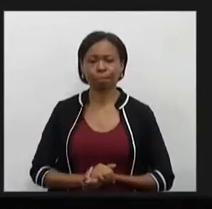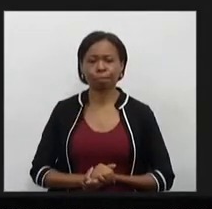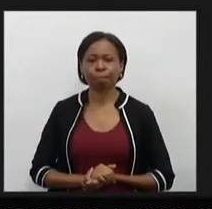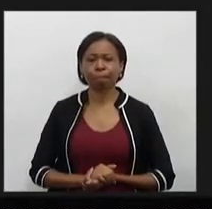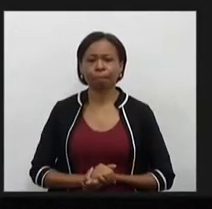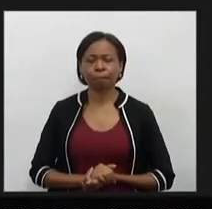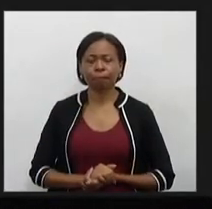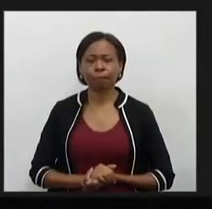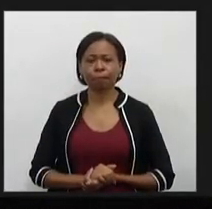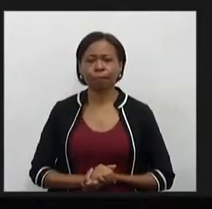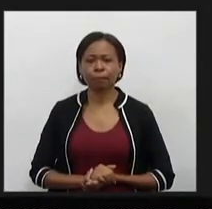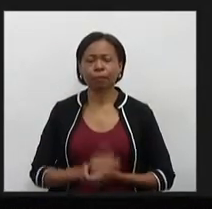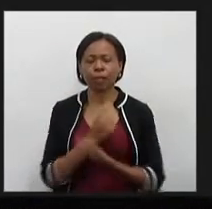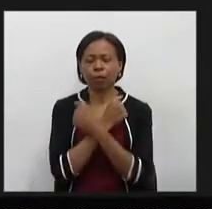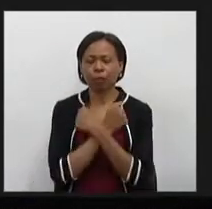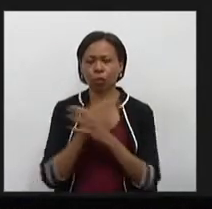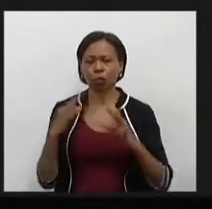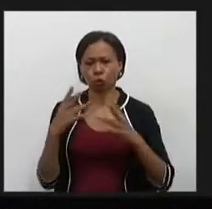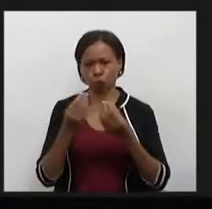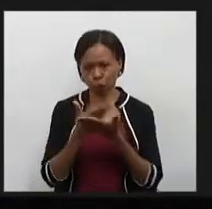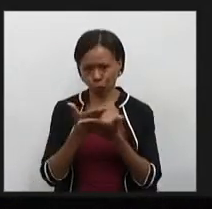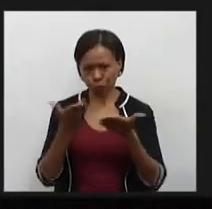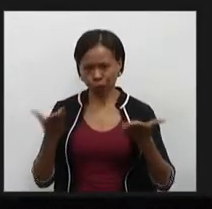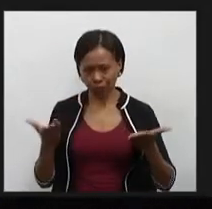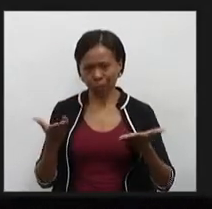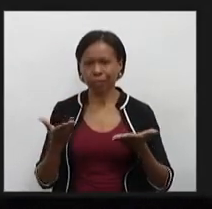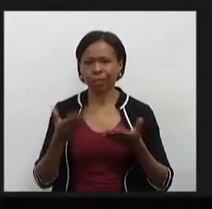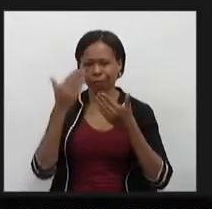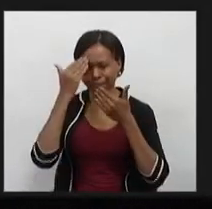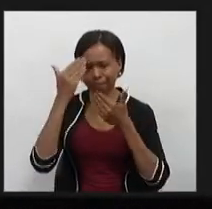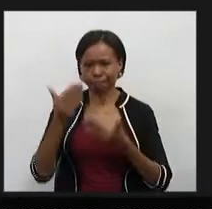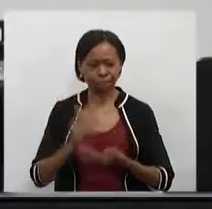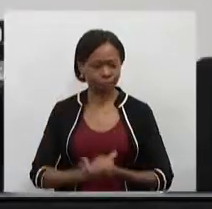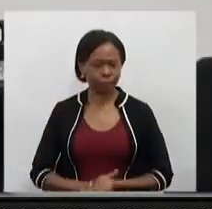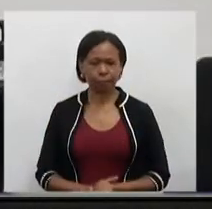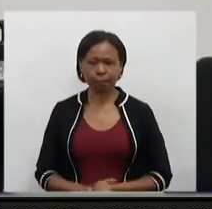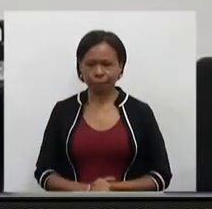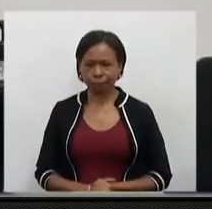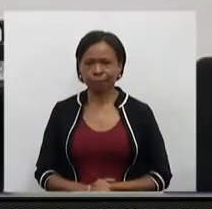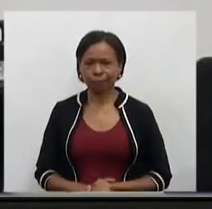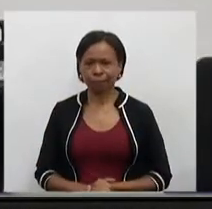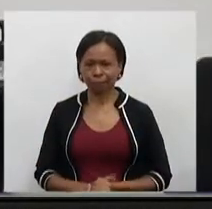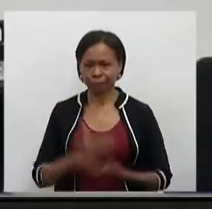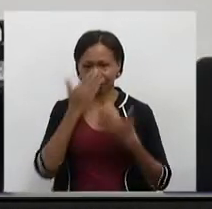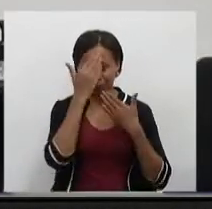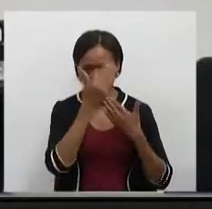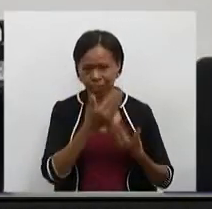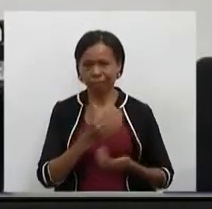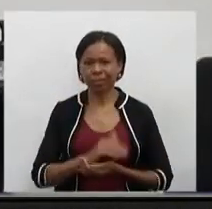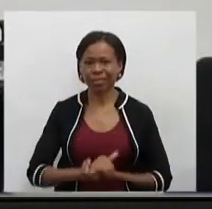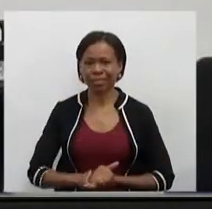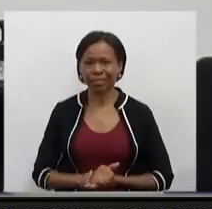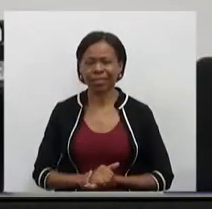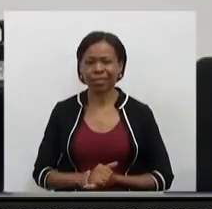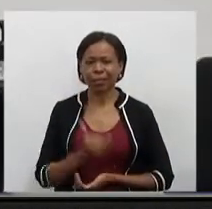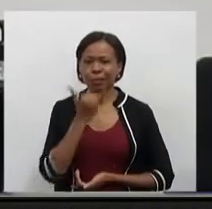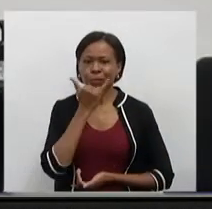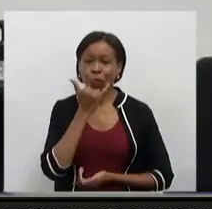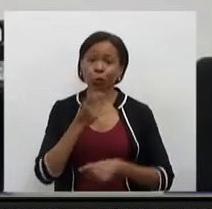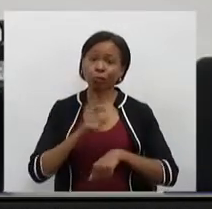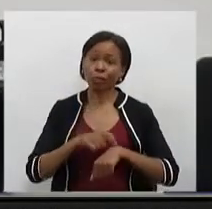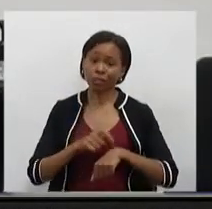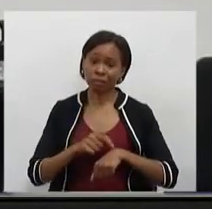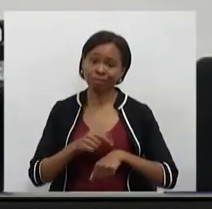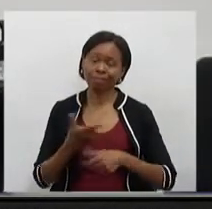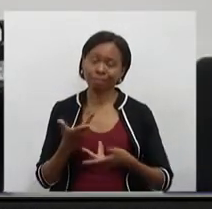não chega ao lugar algum. Um abraço a todos e muito obrigado. Obrigado, Rodrigo. Me perdoe aqui, gente. Como